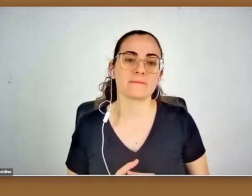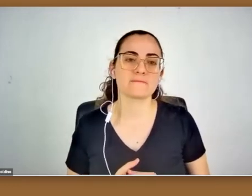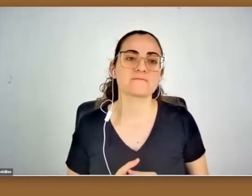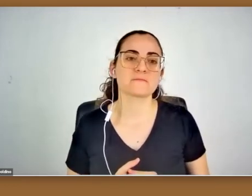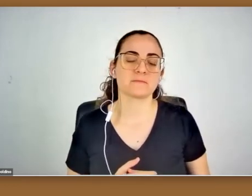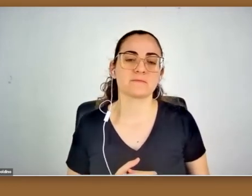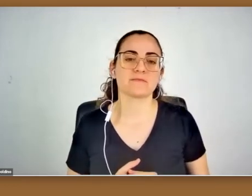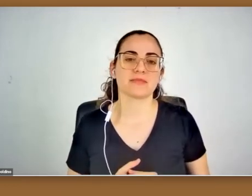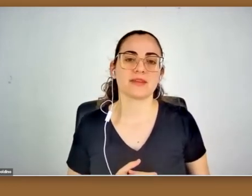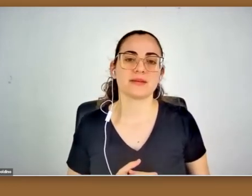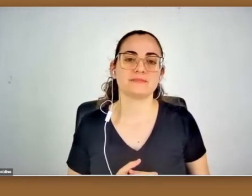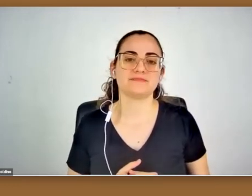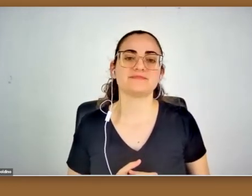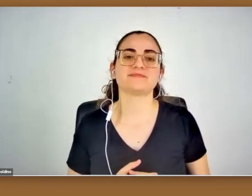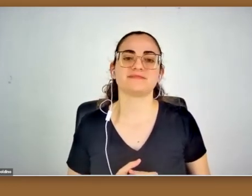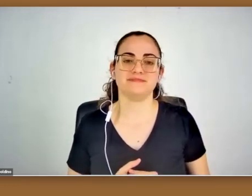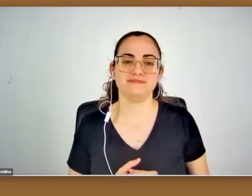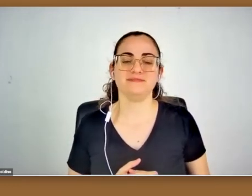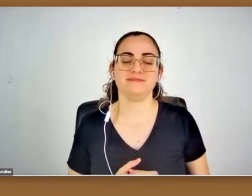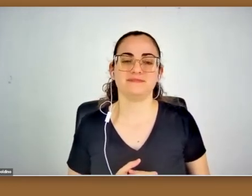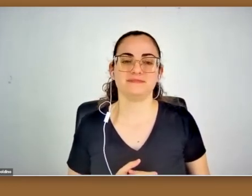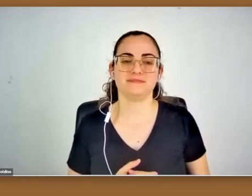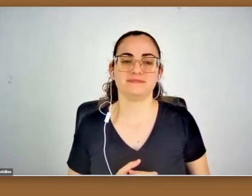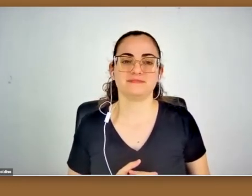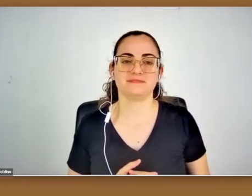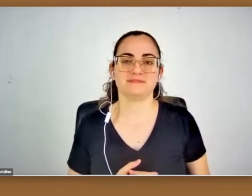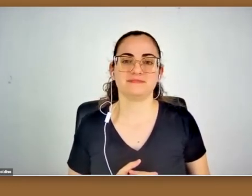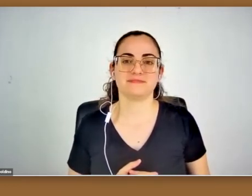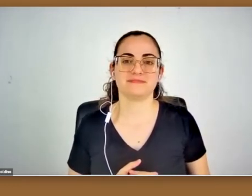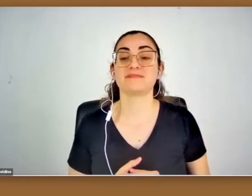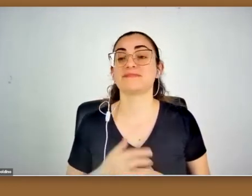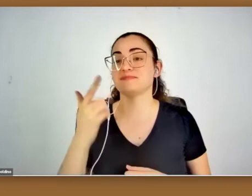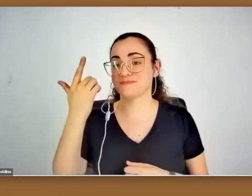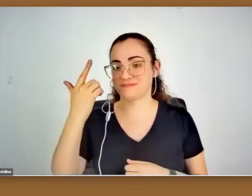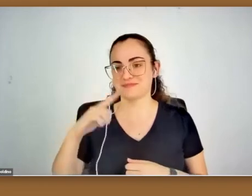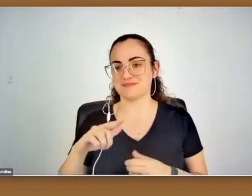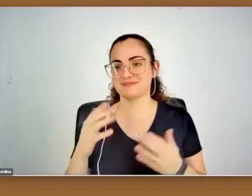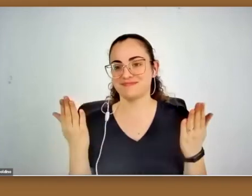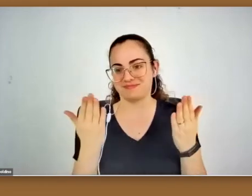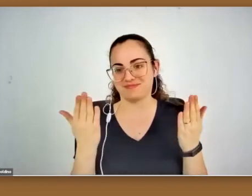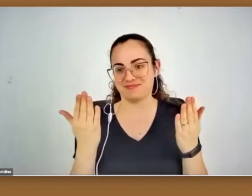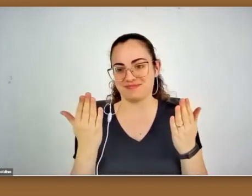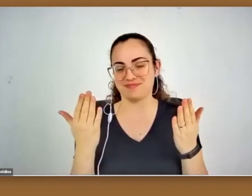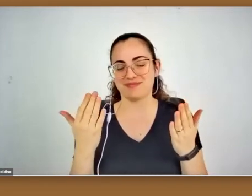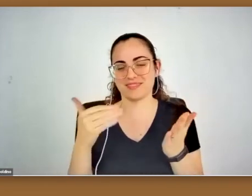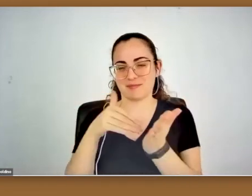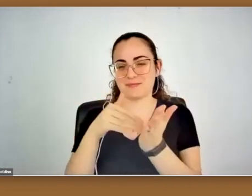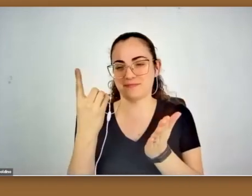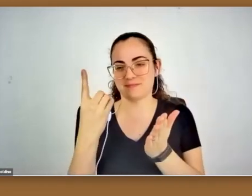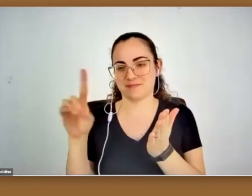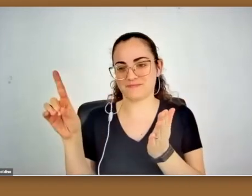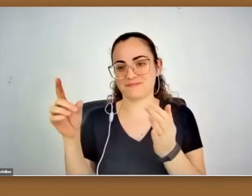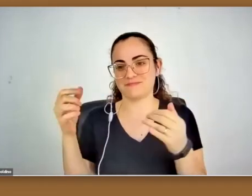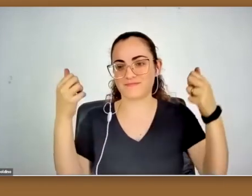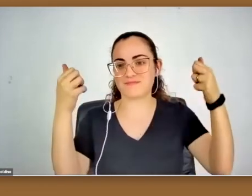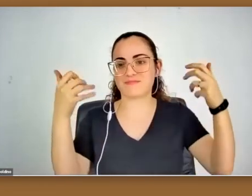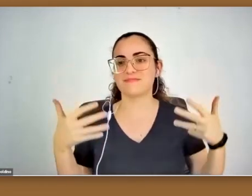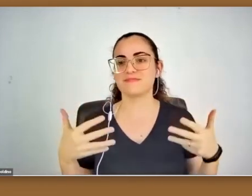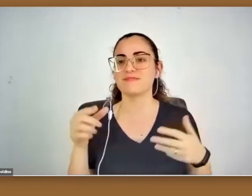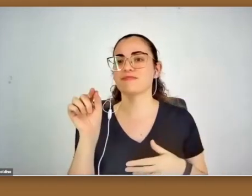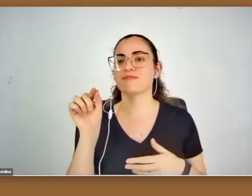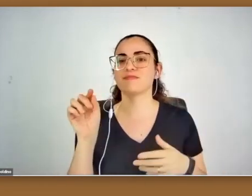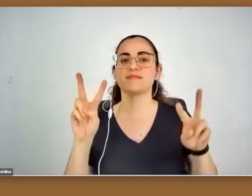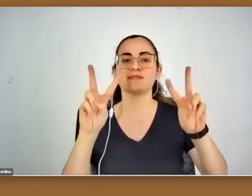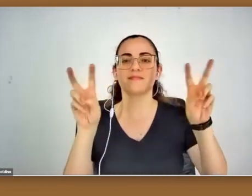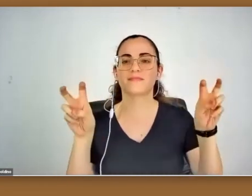E trabalhar os determinantes sociais de saúde, né? Eu queria terminar minha apresentação, na verdade, falando sobre isso, né?